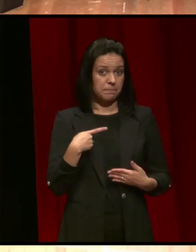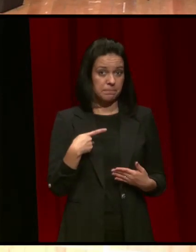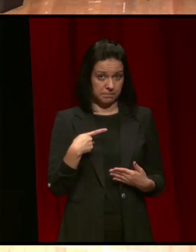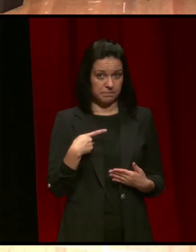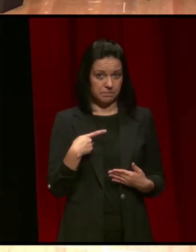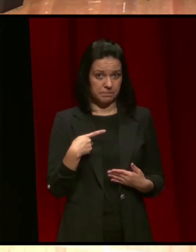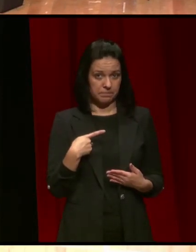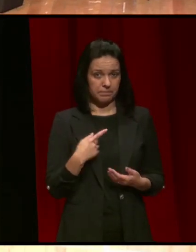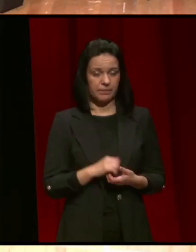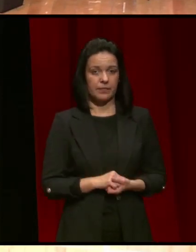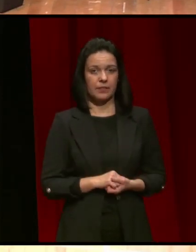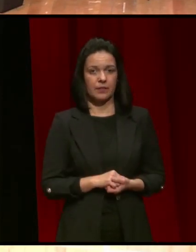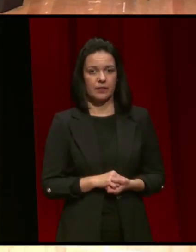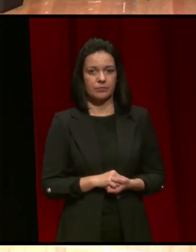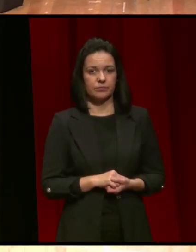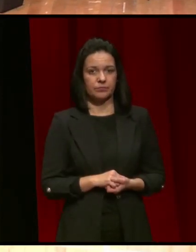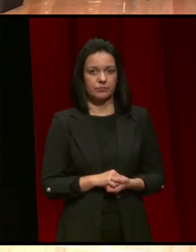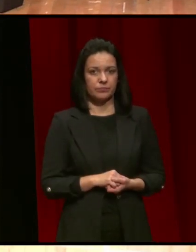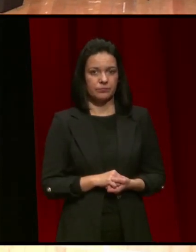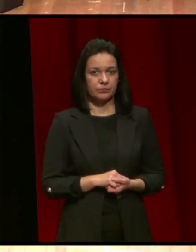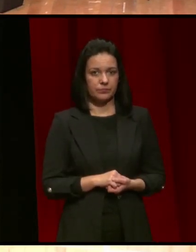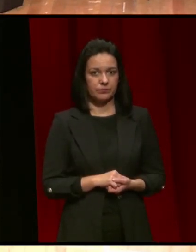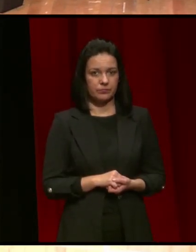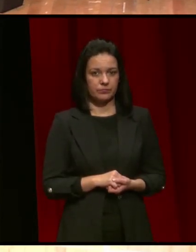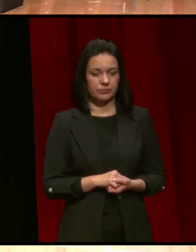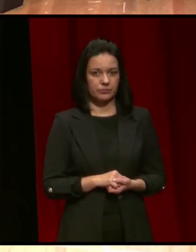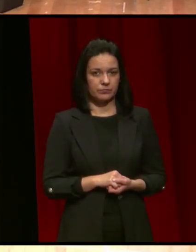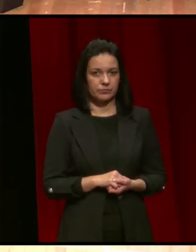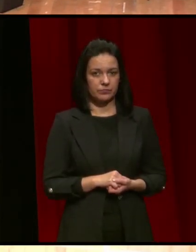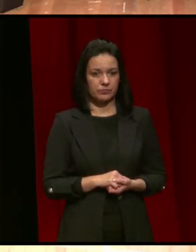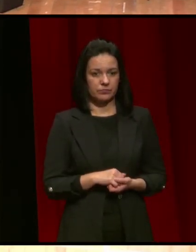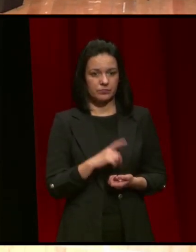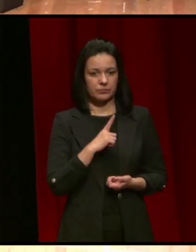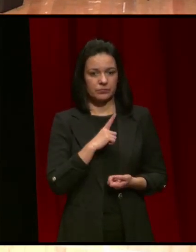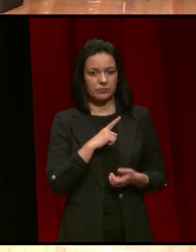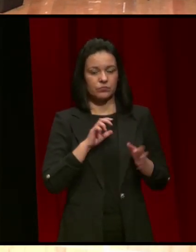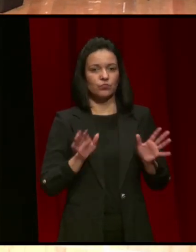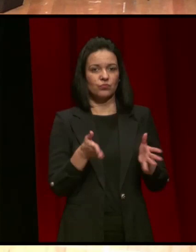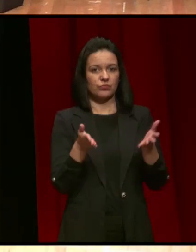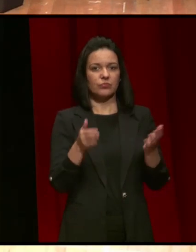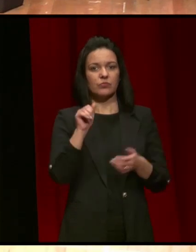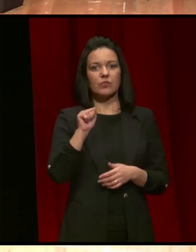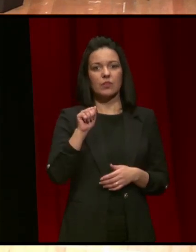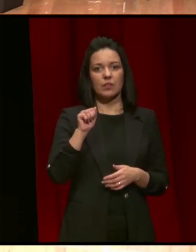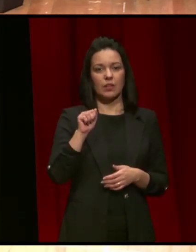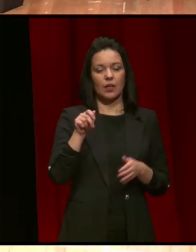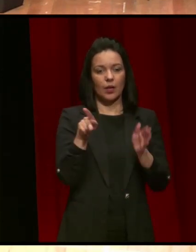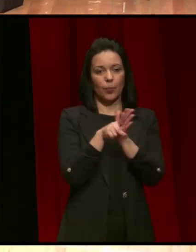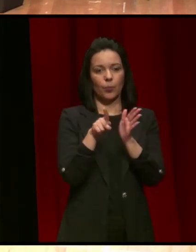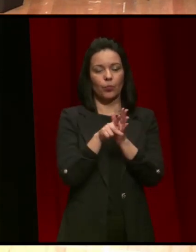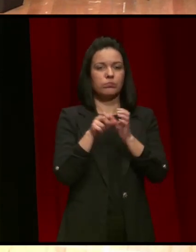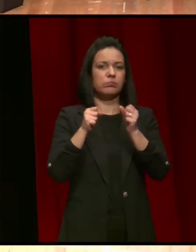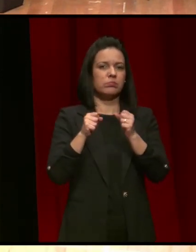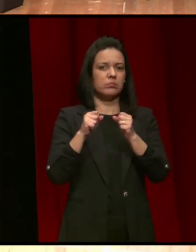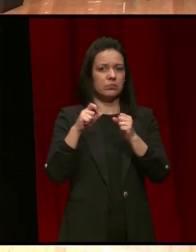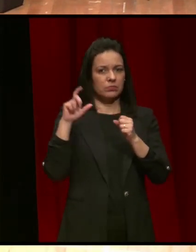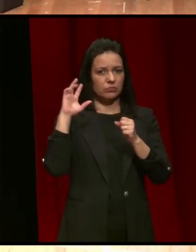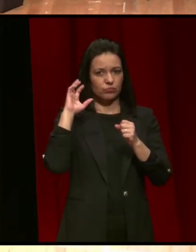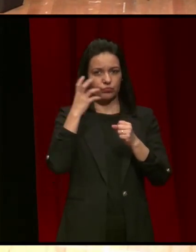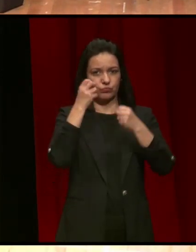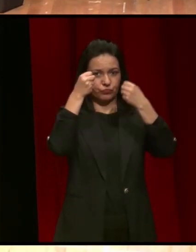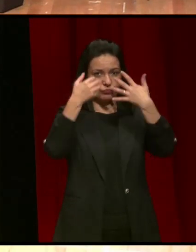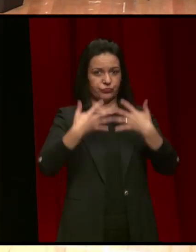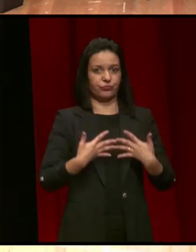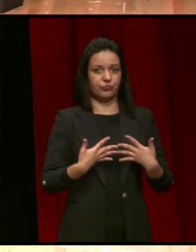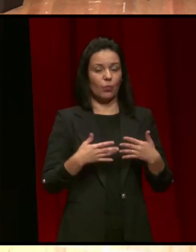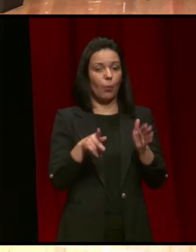favorecem ou incentivaram a audioinscrição, é isso? Audioinscrição? Audiodescrição, desculpe, dos cultos e